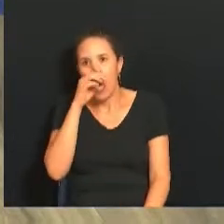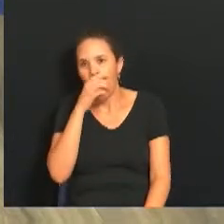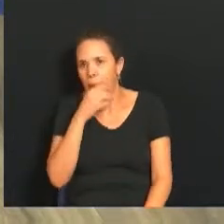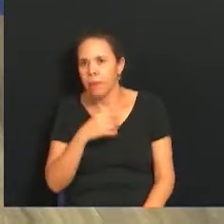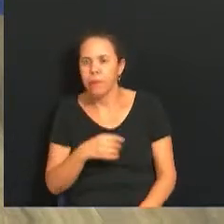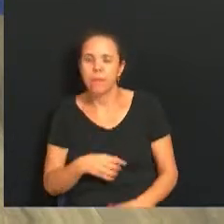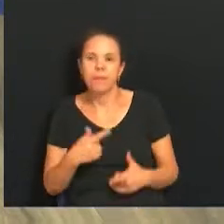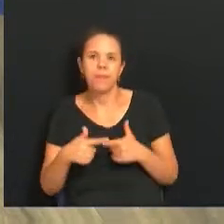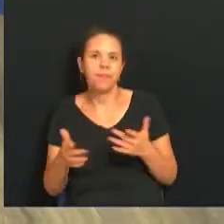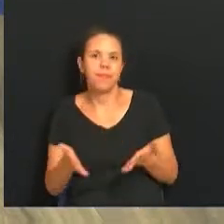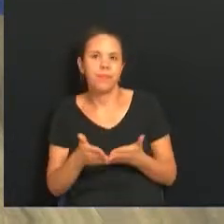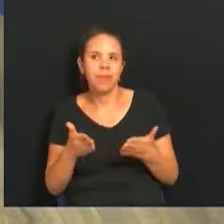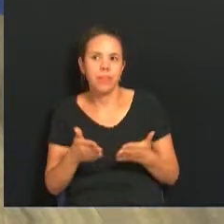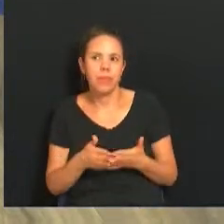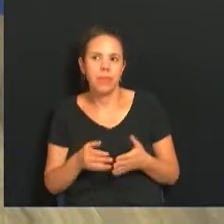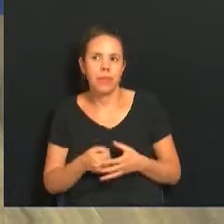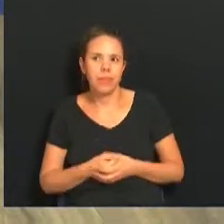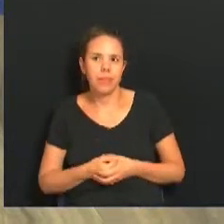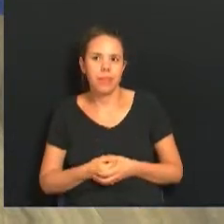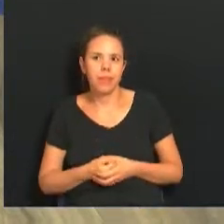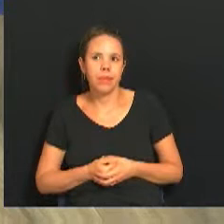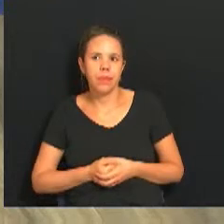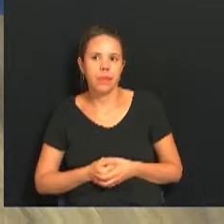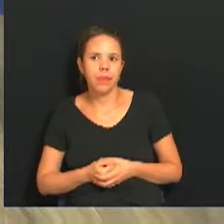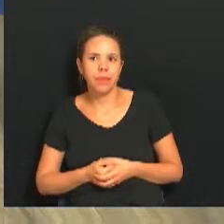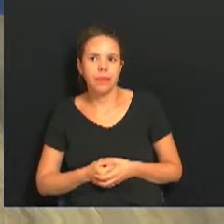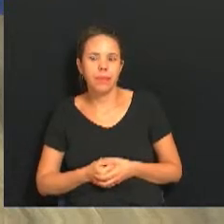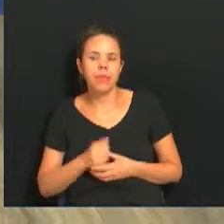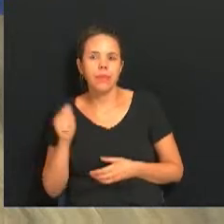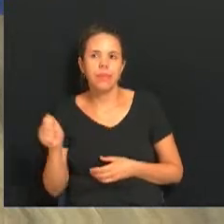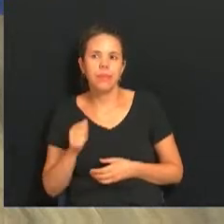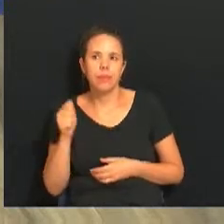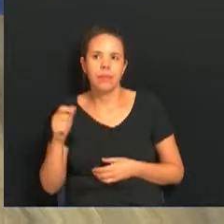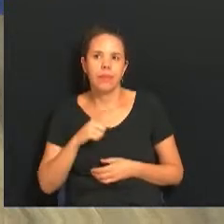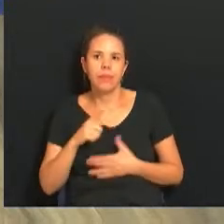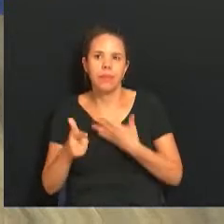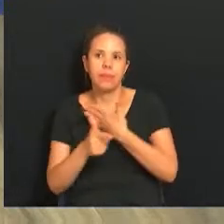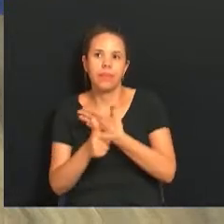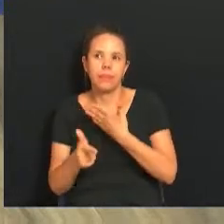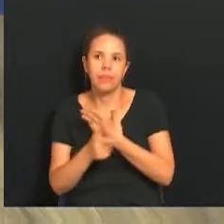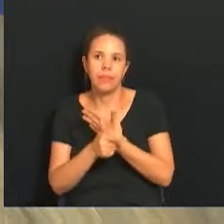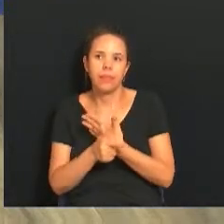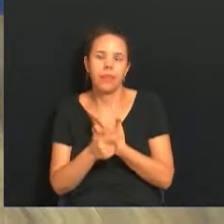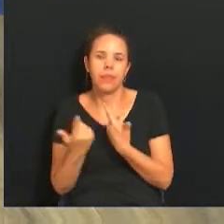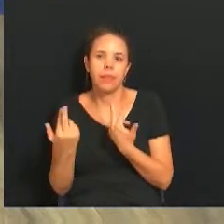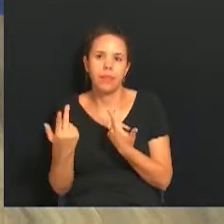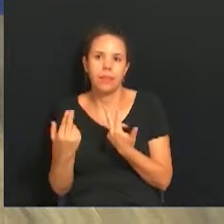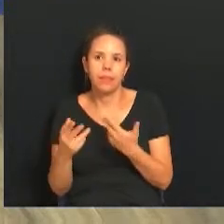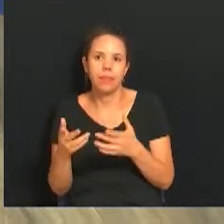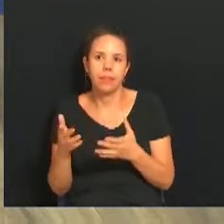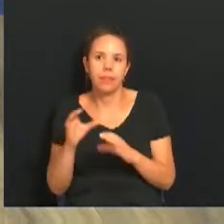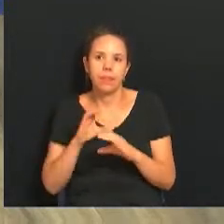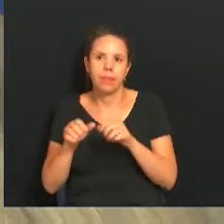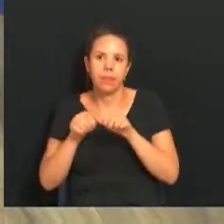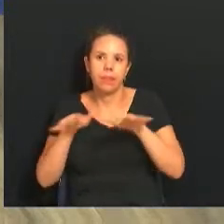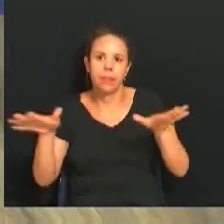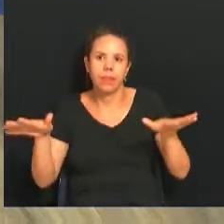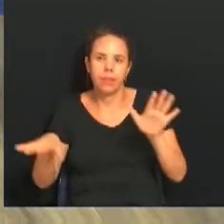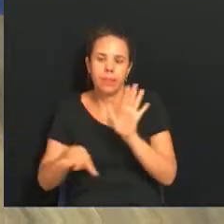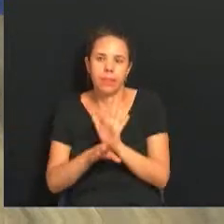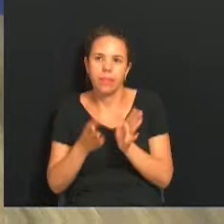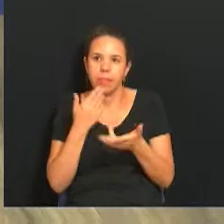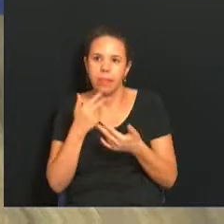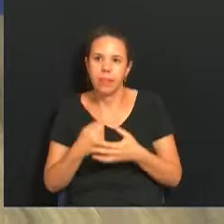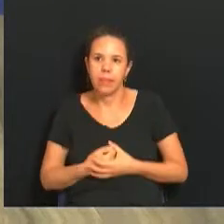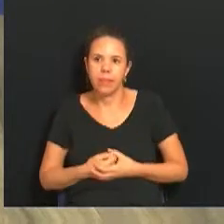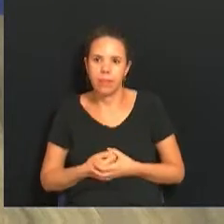de vulnerabilidade social e a associação tem esse papel também de fazer essa distribuição de alimentos, né? Não